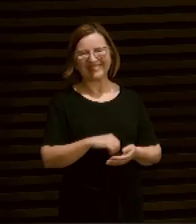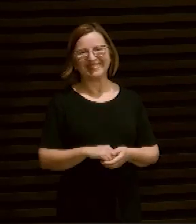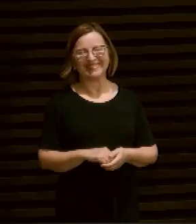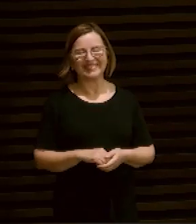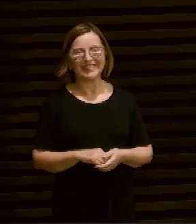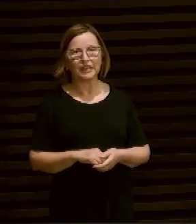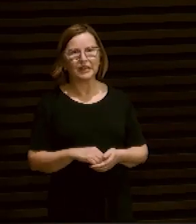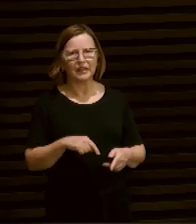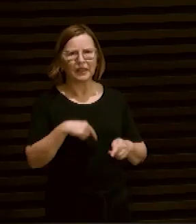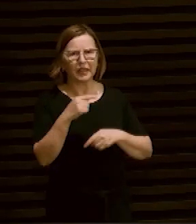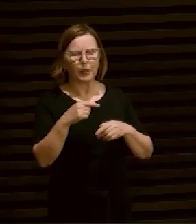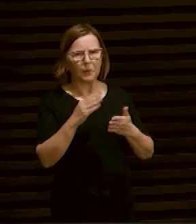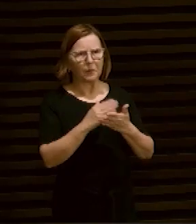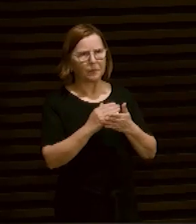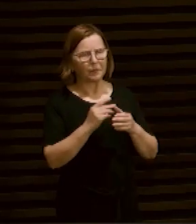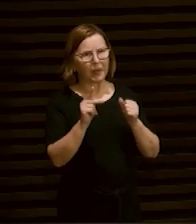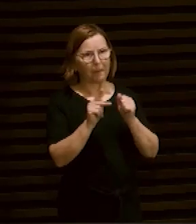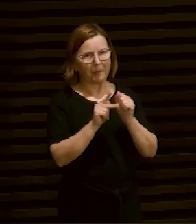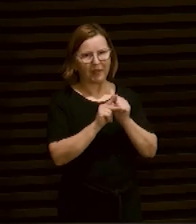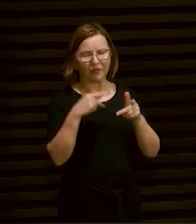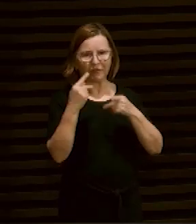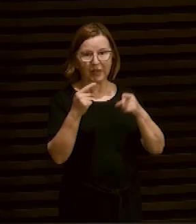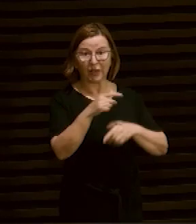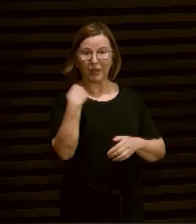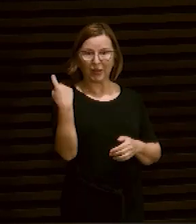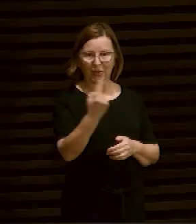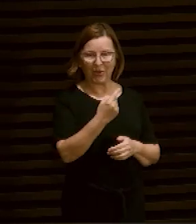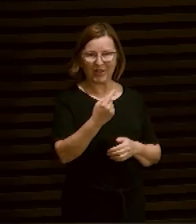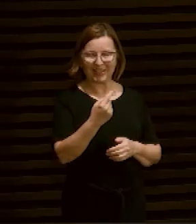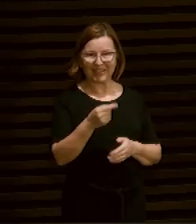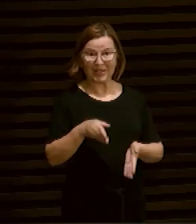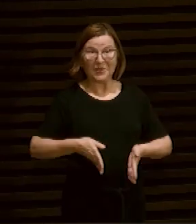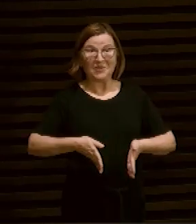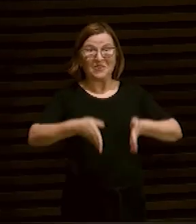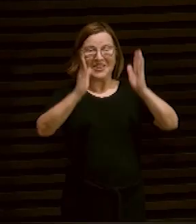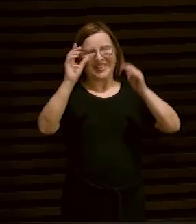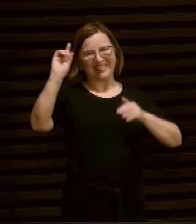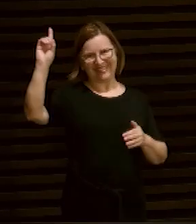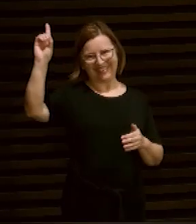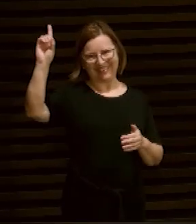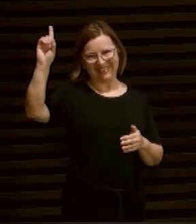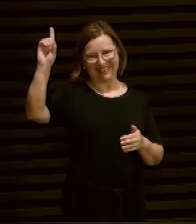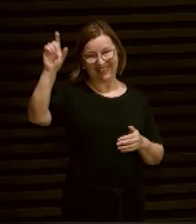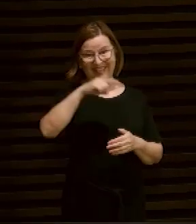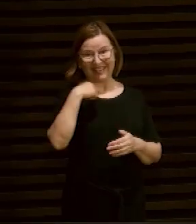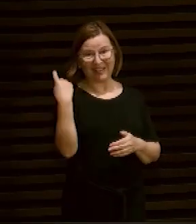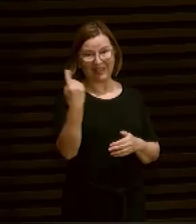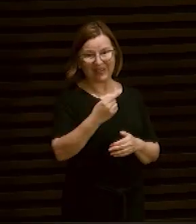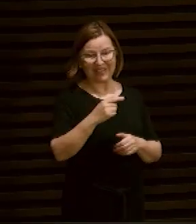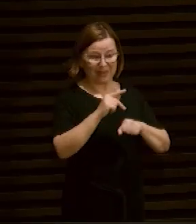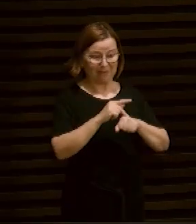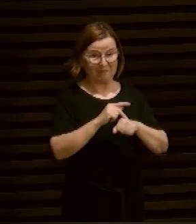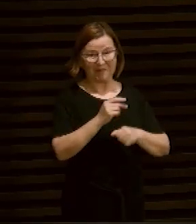diz assim, olha, nós somos o edifício de Deus, e nós somos as